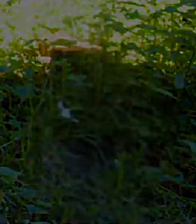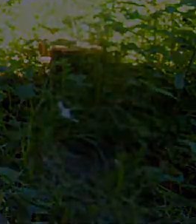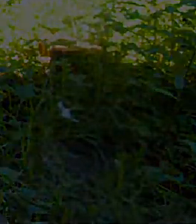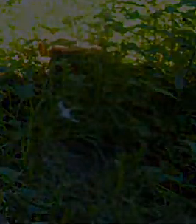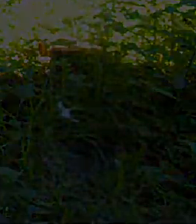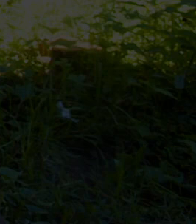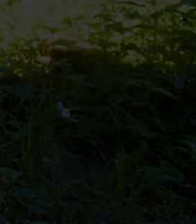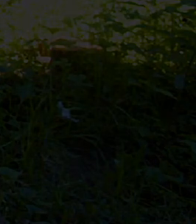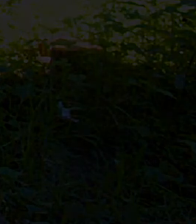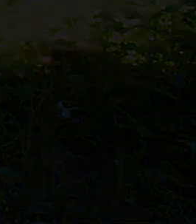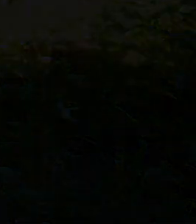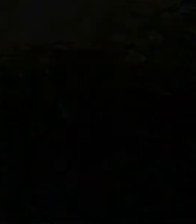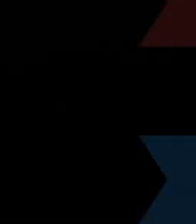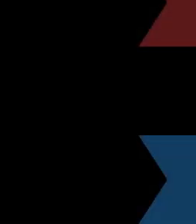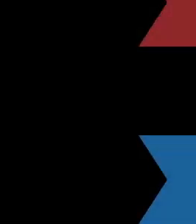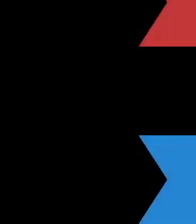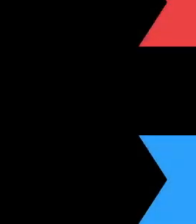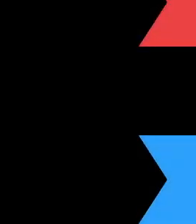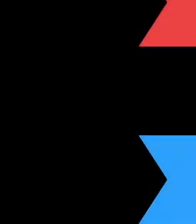bonita pode ir